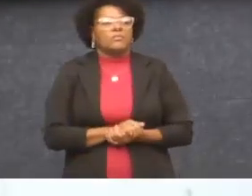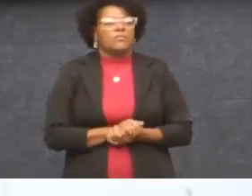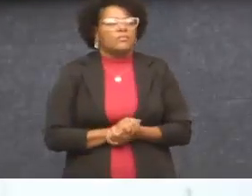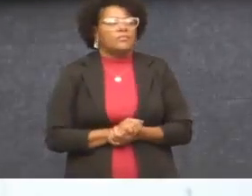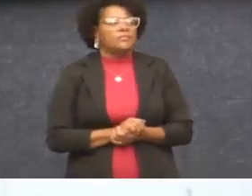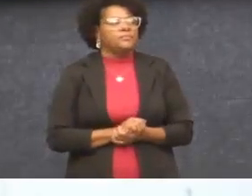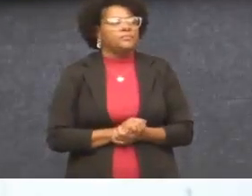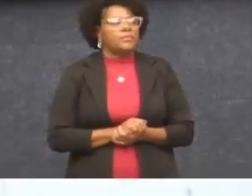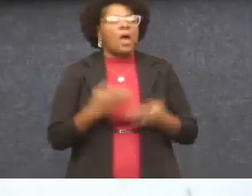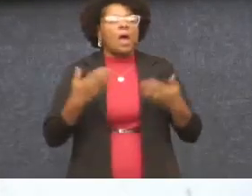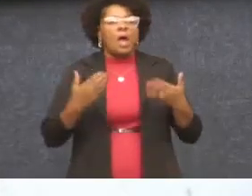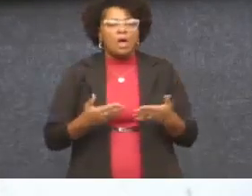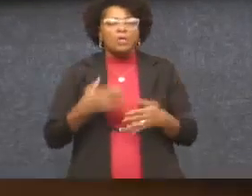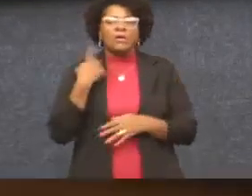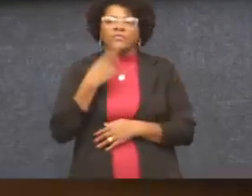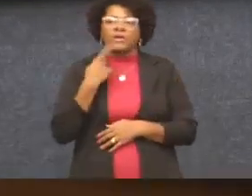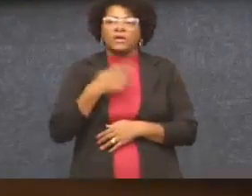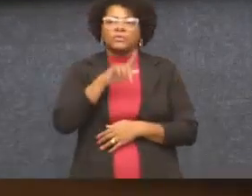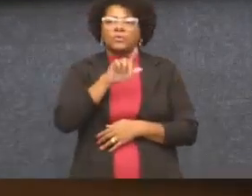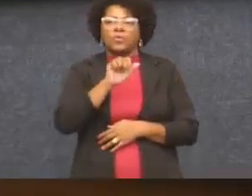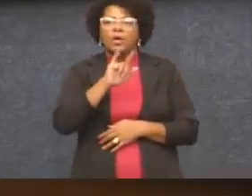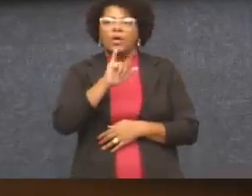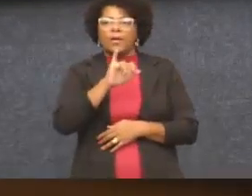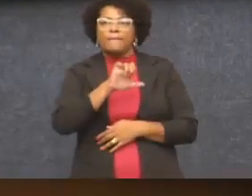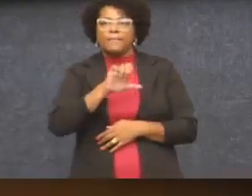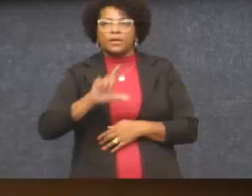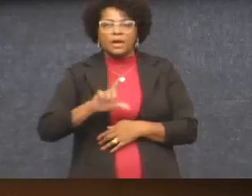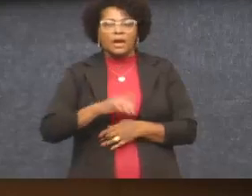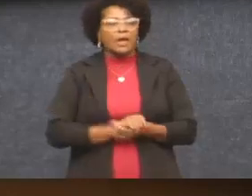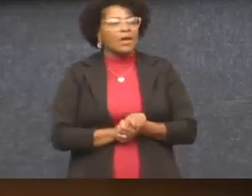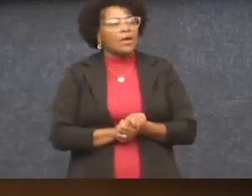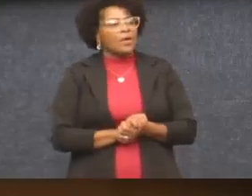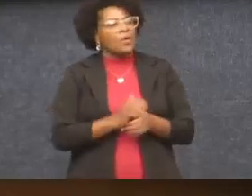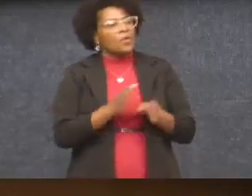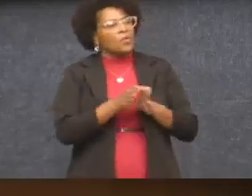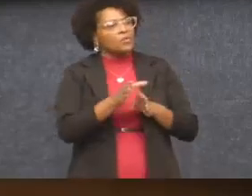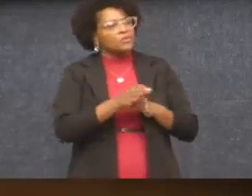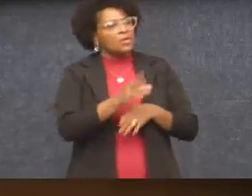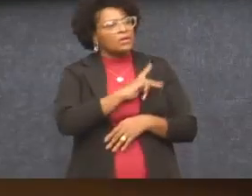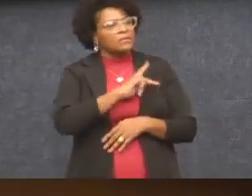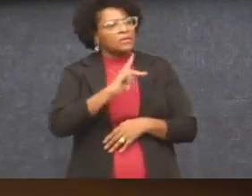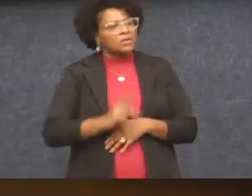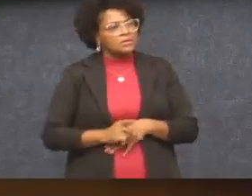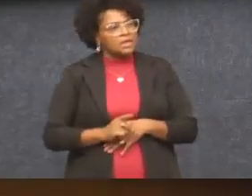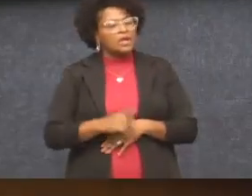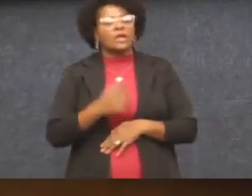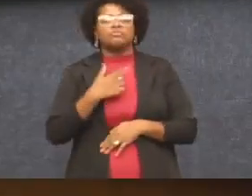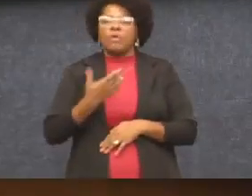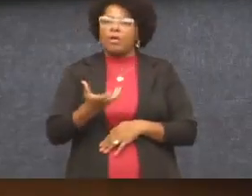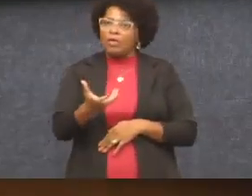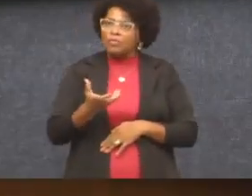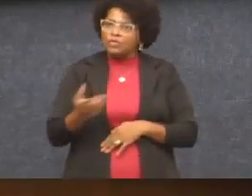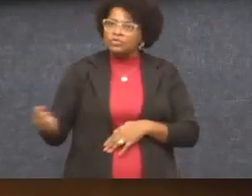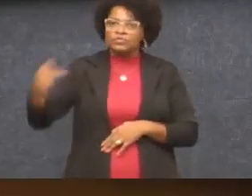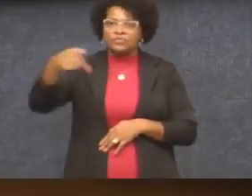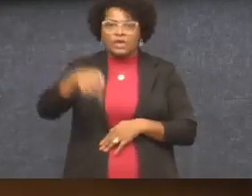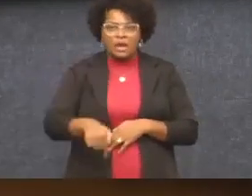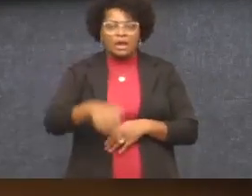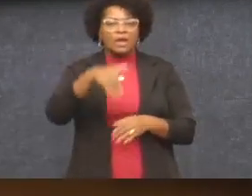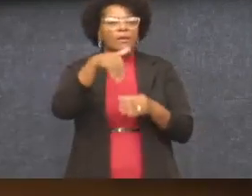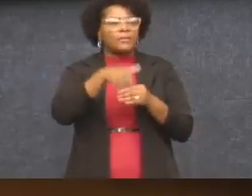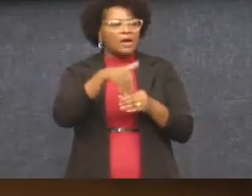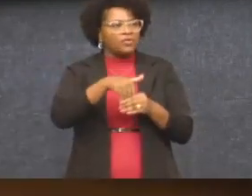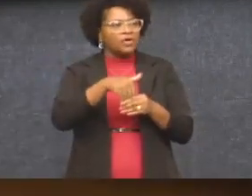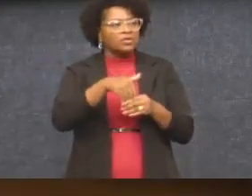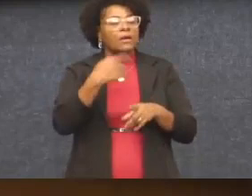vereador Gabriel. Meu conselheiro Henrique Braga, presidente, fiz questão de sair da cadeira e vim aqui para votar no chão